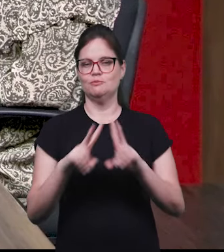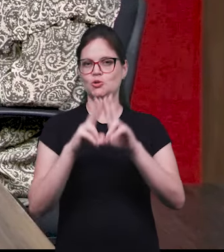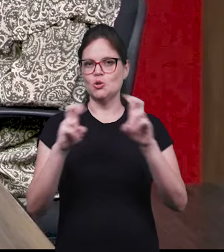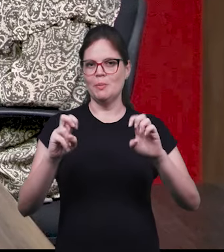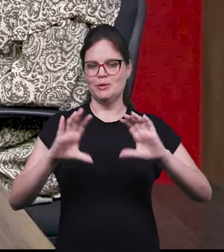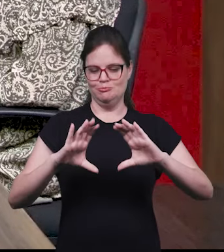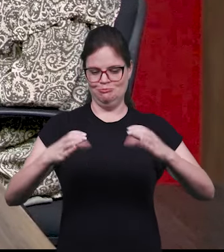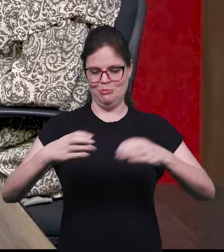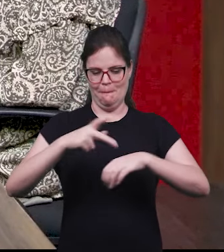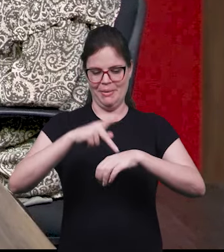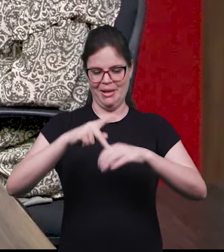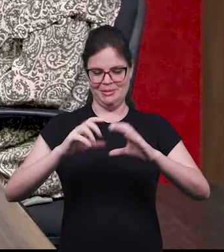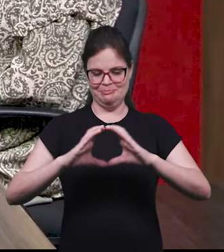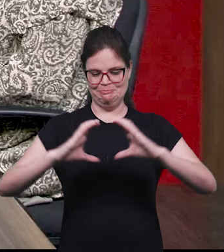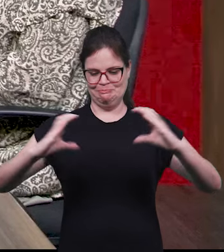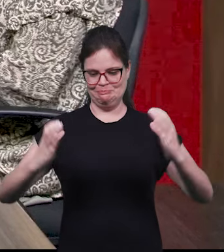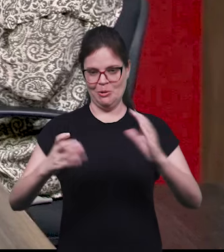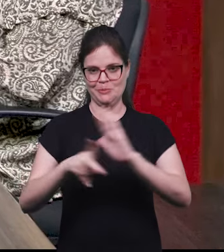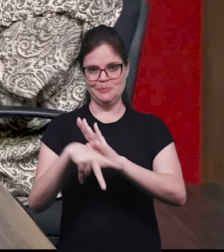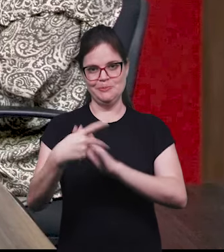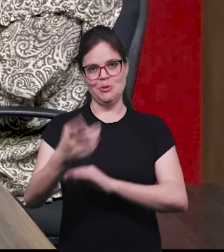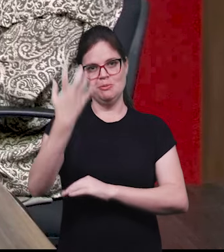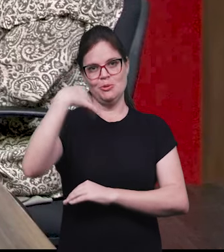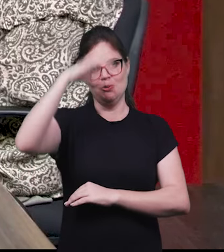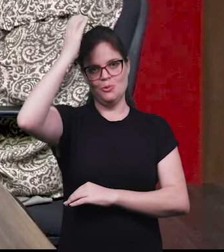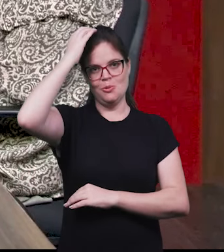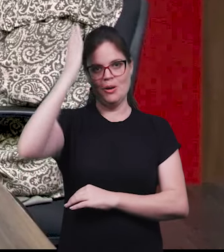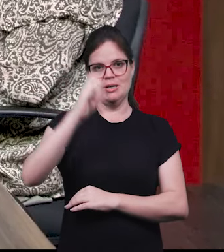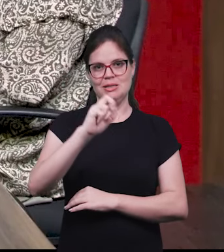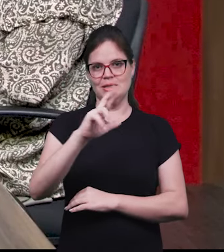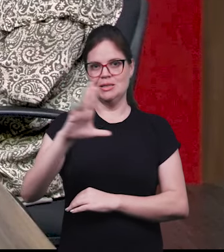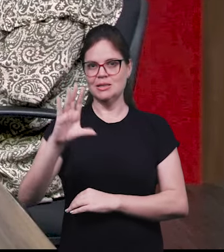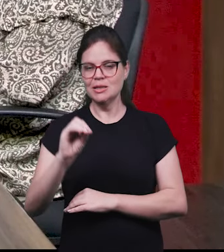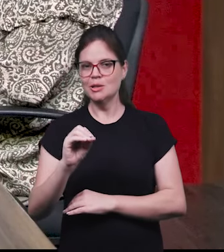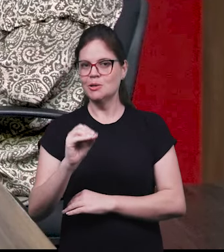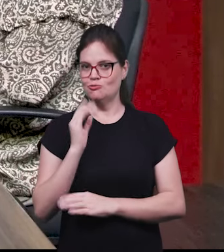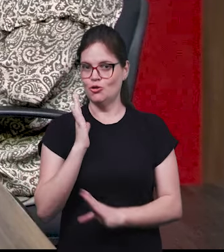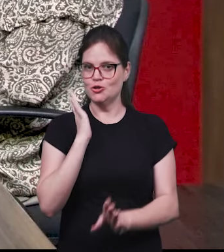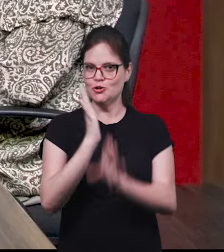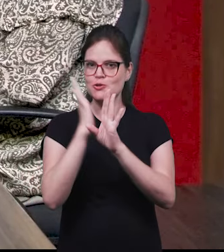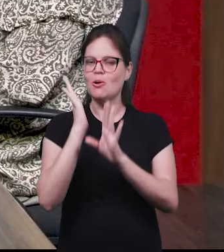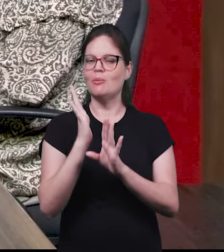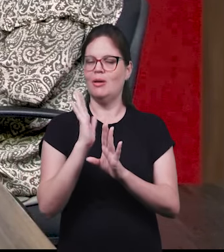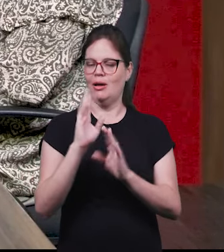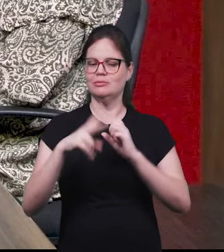sobre o cilindro de Ciro, um achado